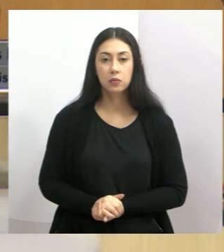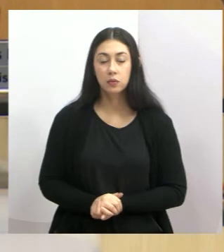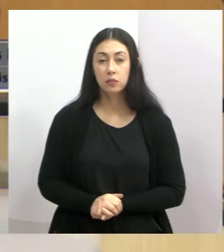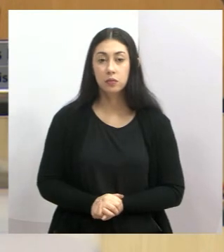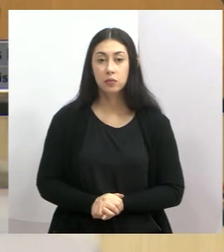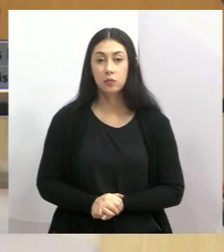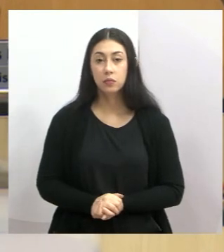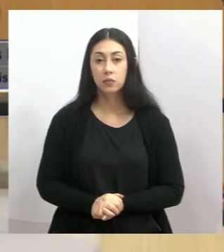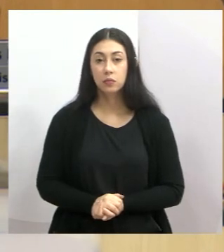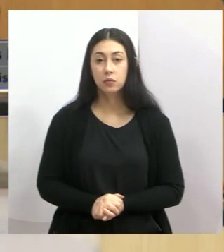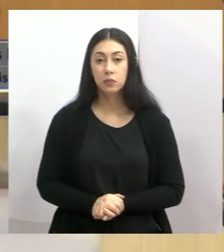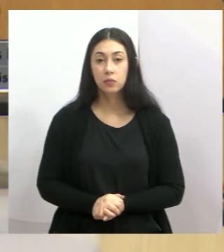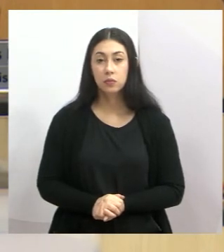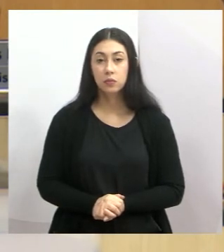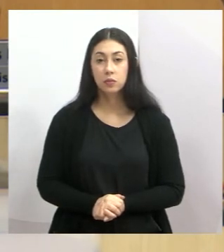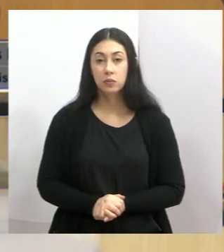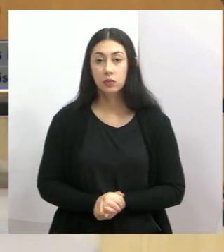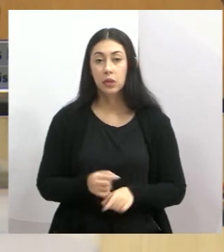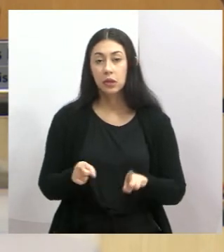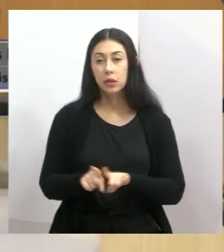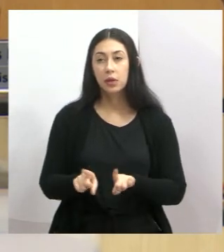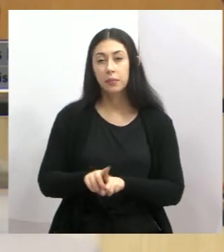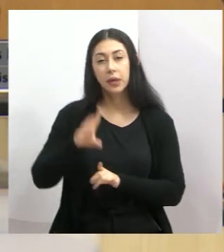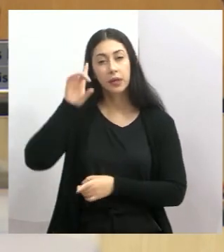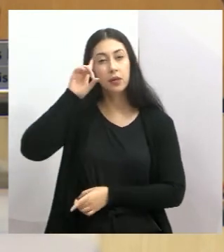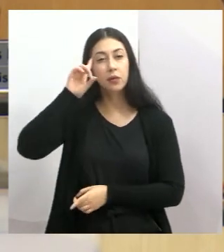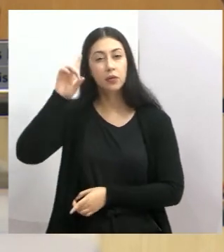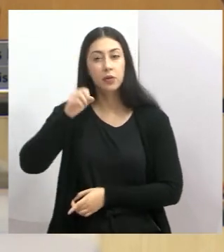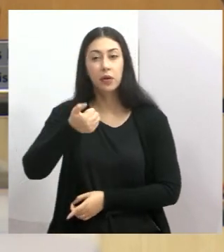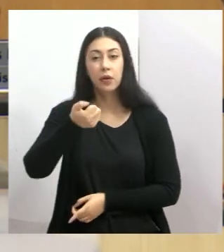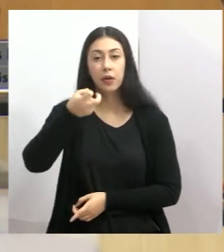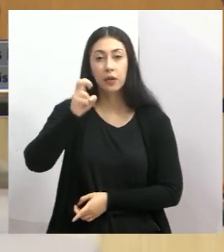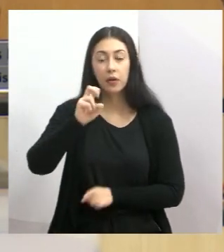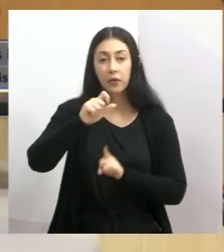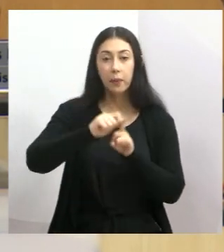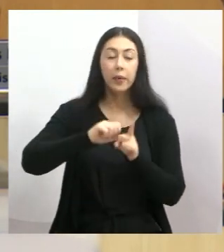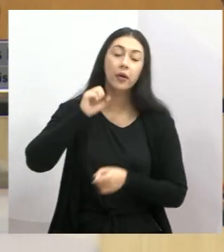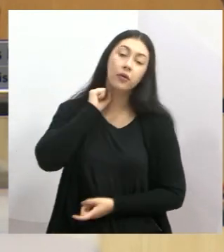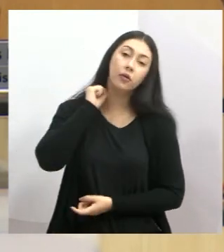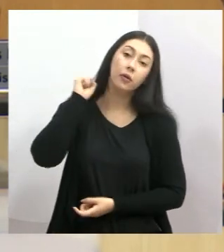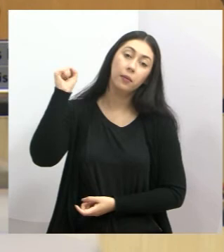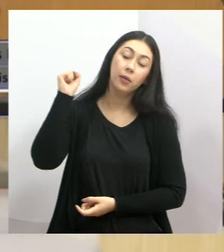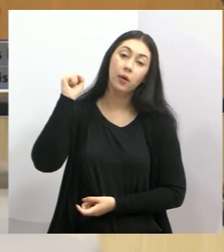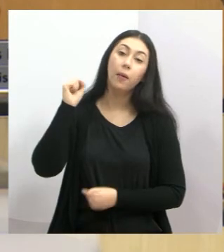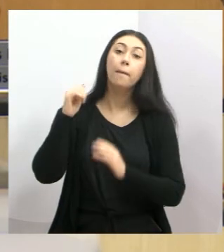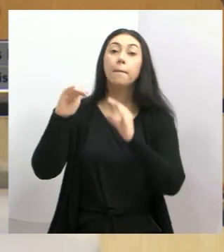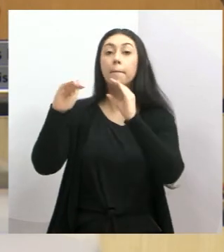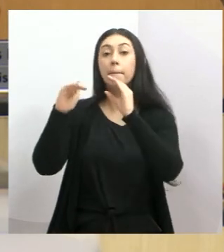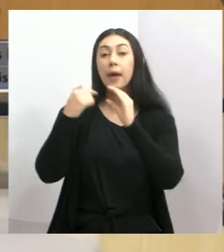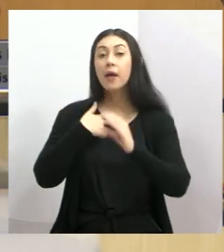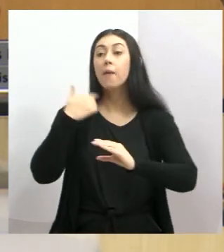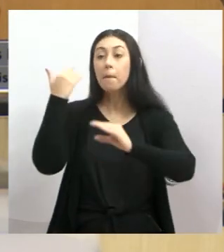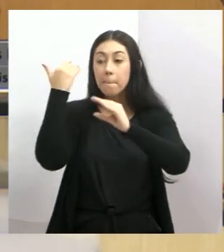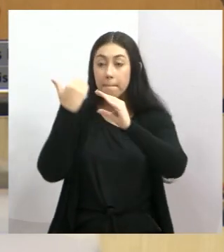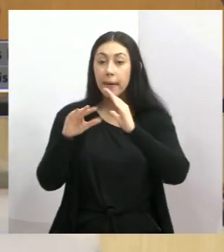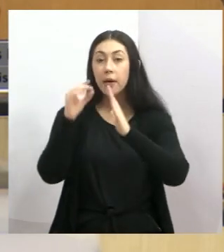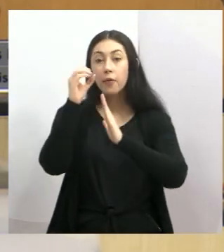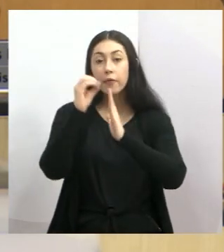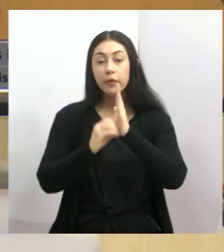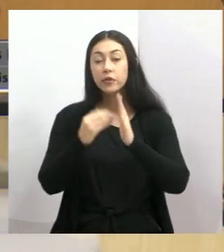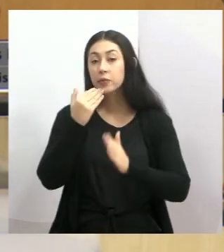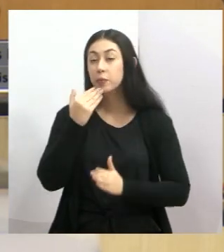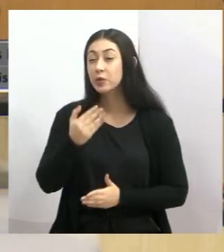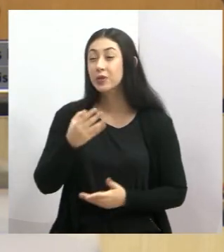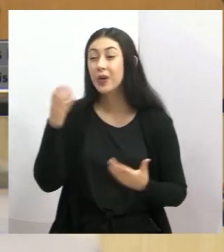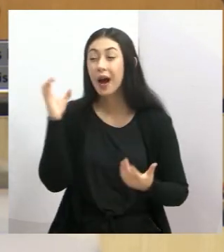e considerando por fim que em quinze de Abril do corrente esse Vereador enviou um ofício solicitando